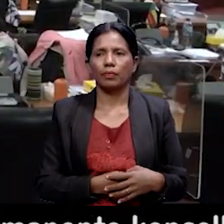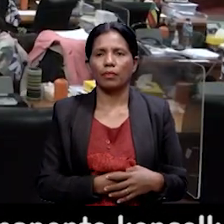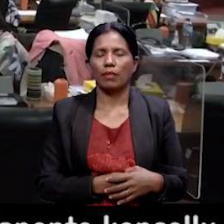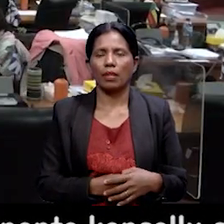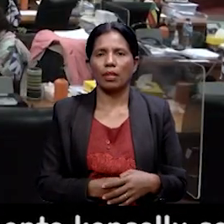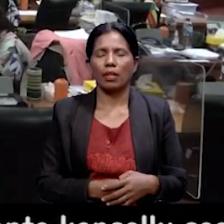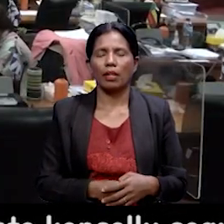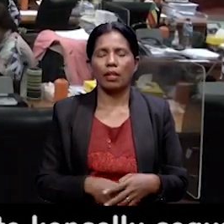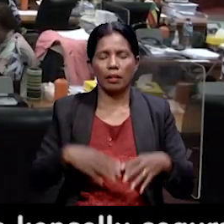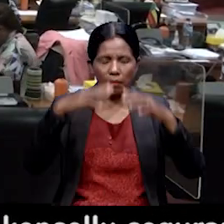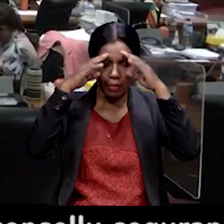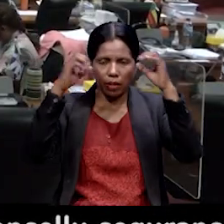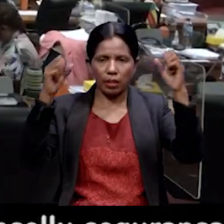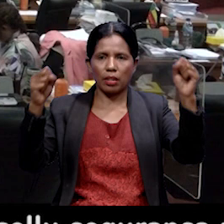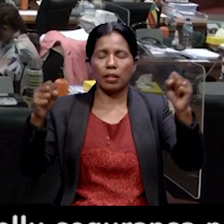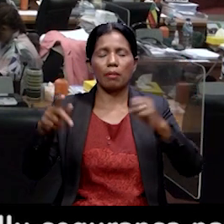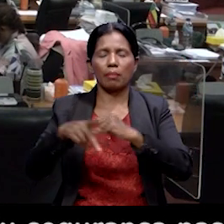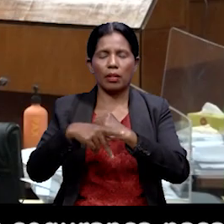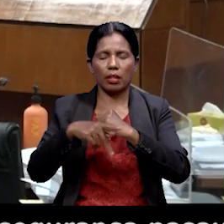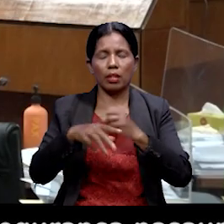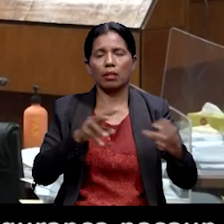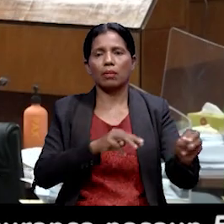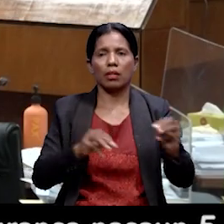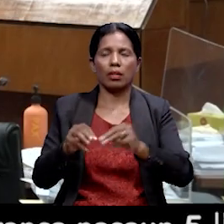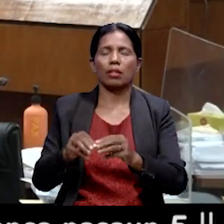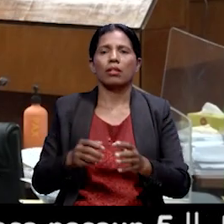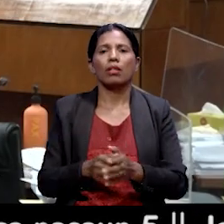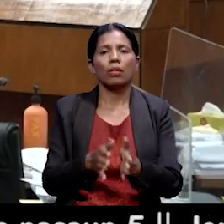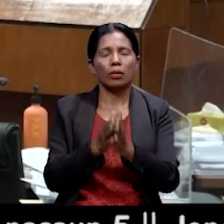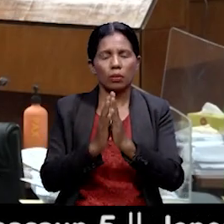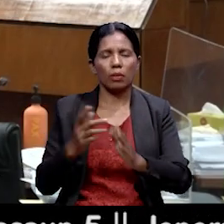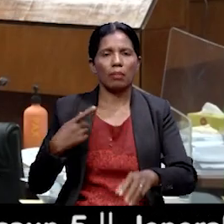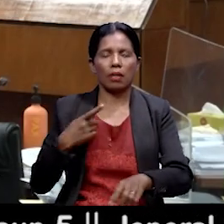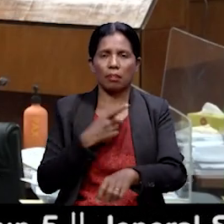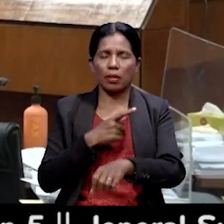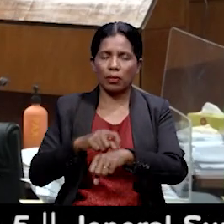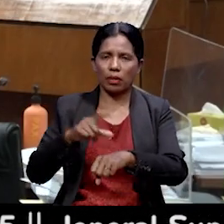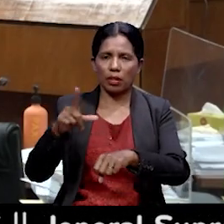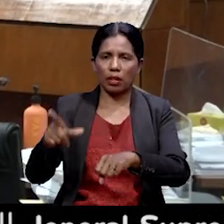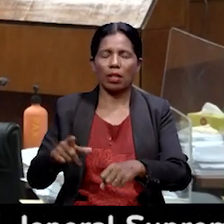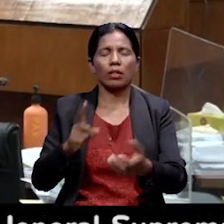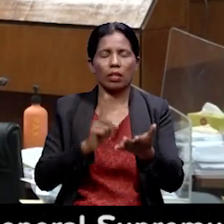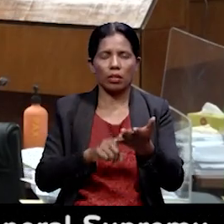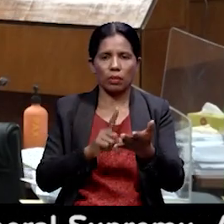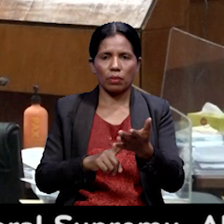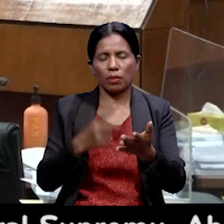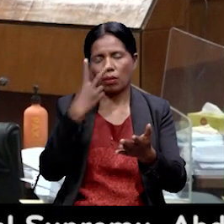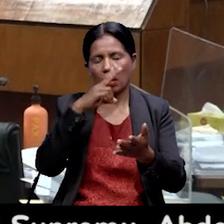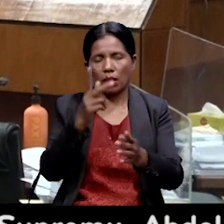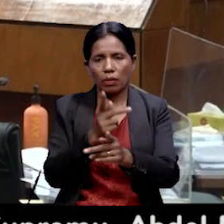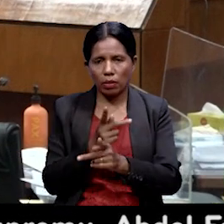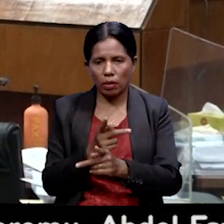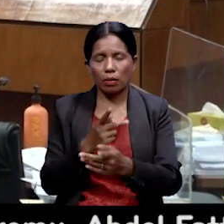Presidente interino Partido Frente Mudança, Exílio de Jesus, russo Parlamento Nacional, atu discute no teto de dia